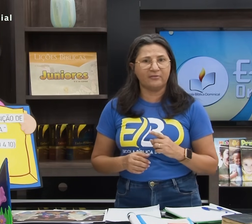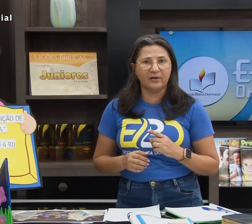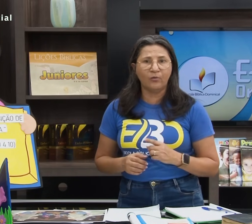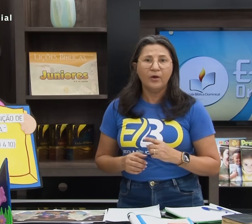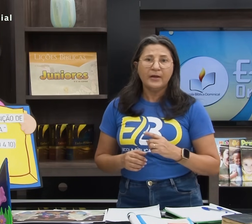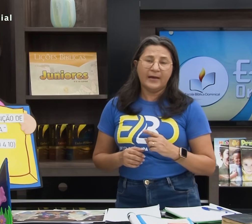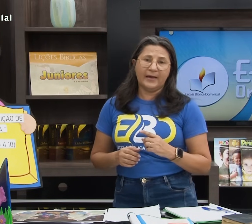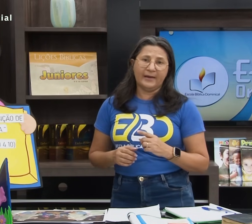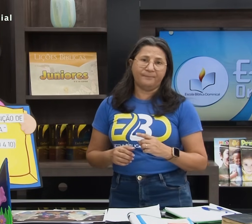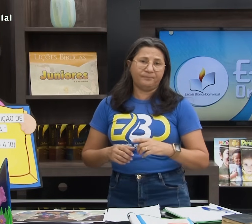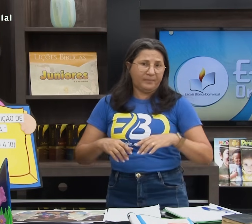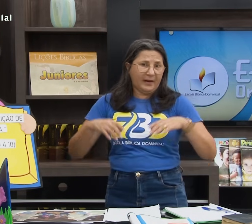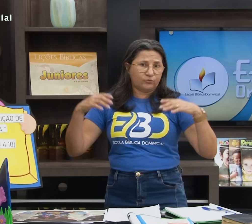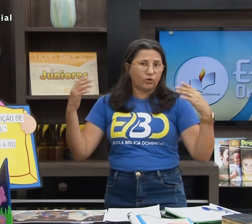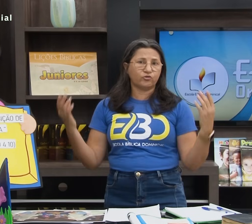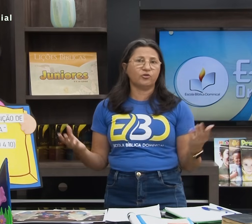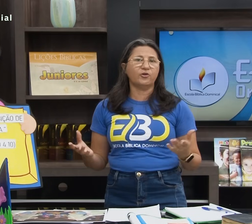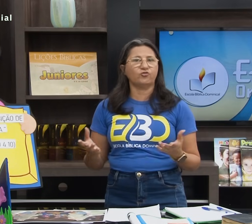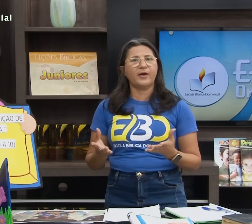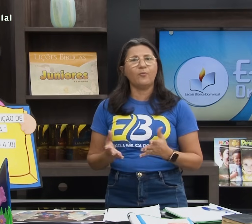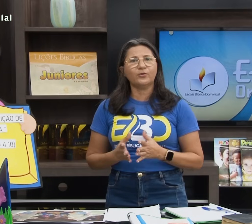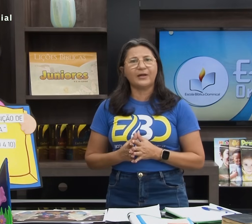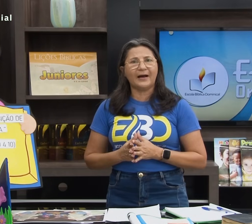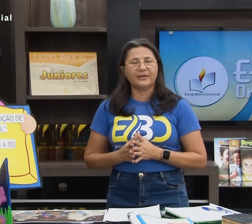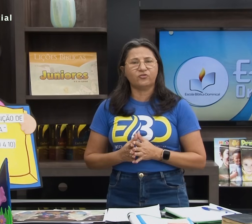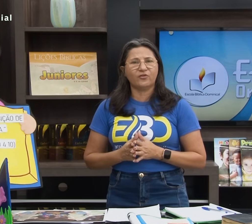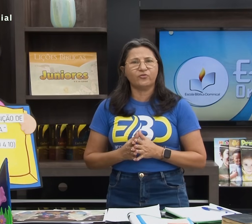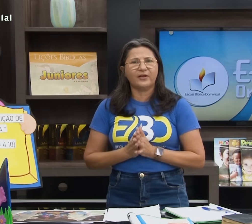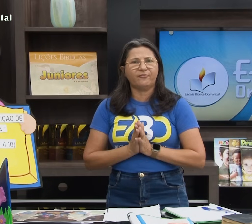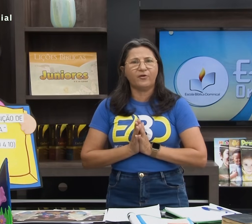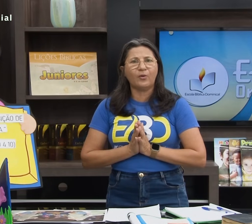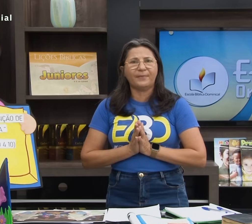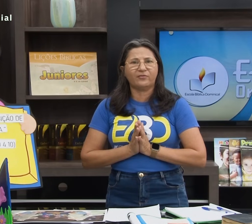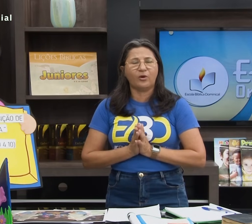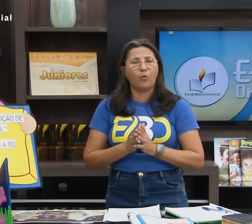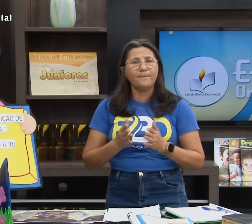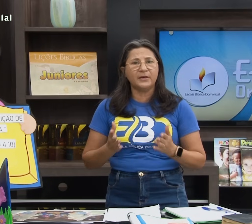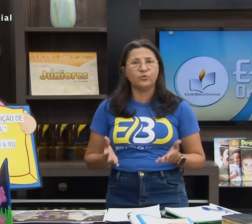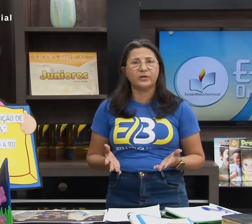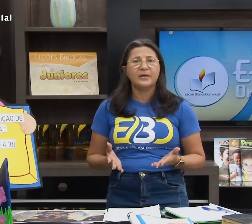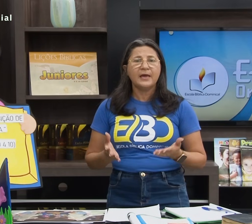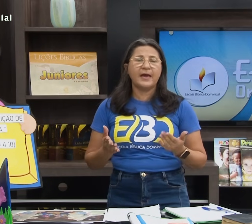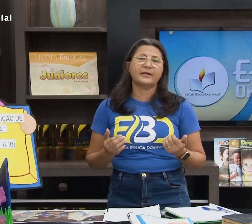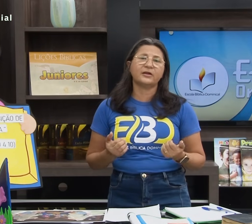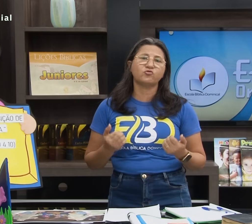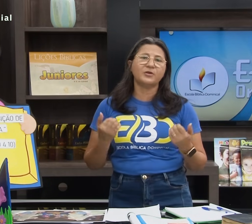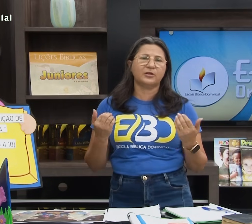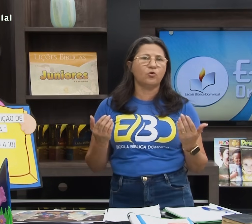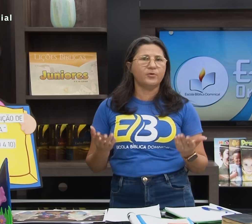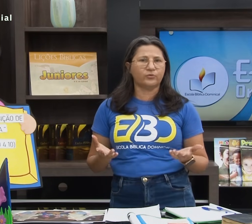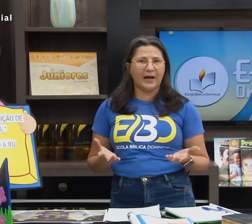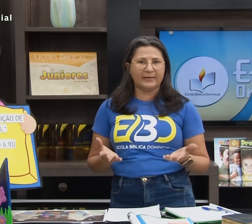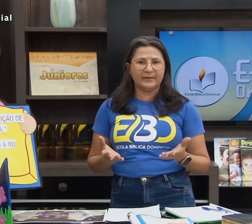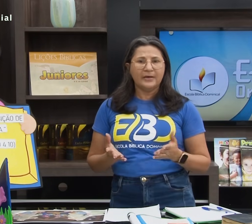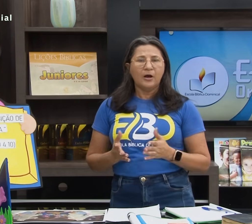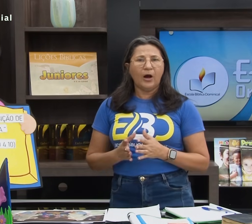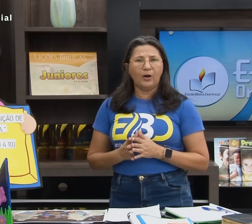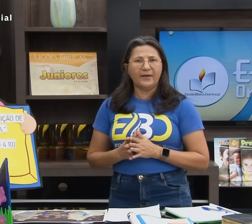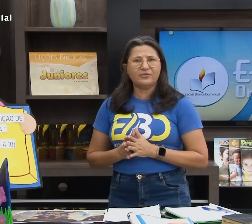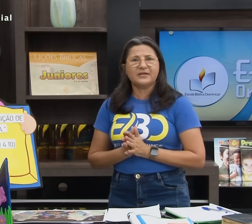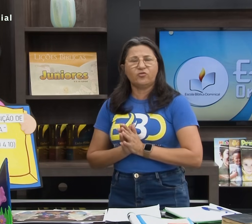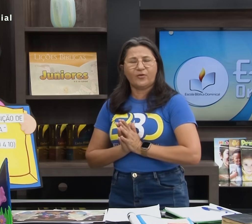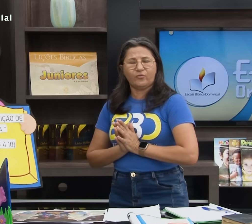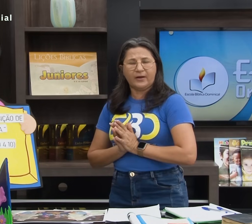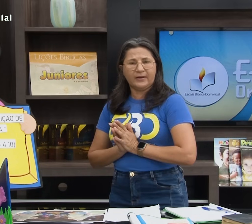chamou atenção eh para todos nós foi a humildade que Jesus ele foi uma pessoa humilde ele transmitiu humildade